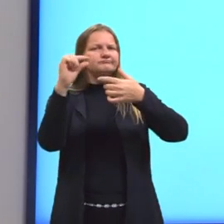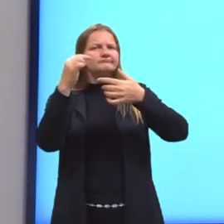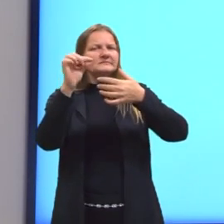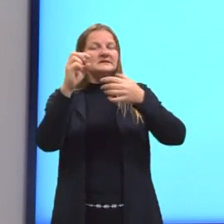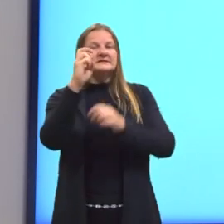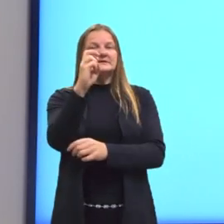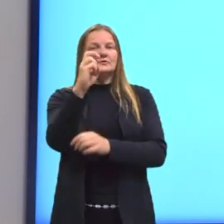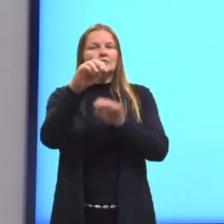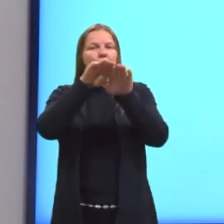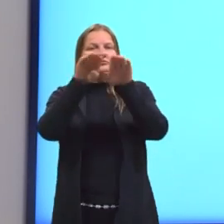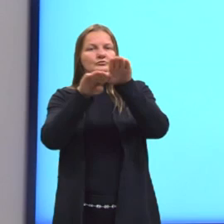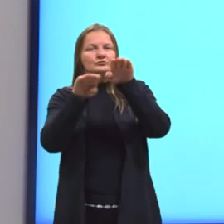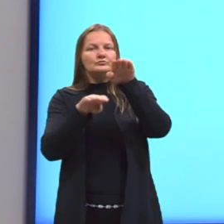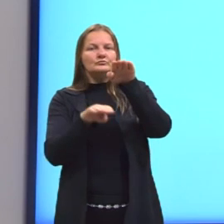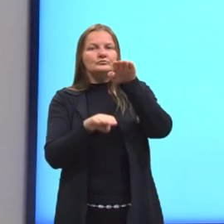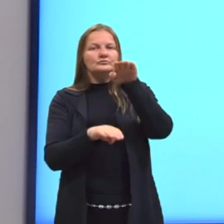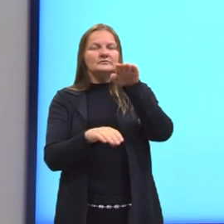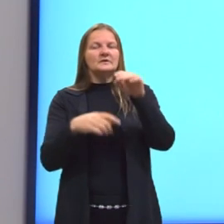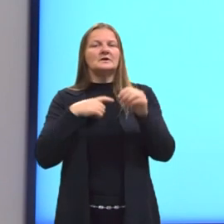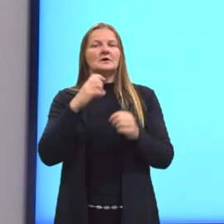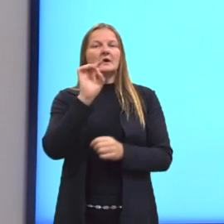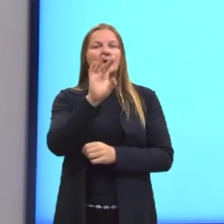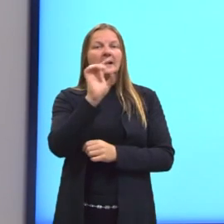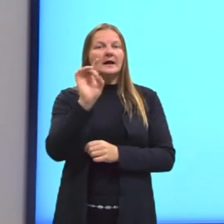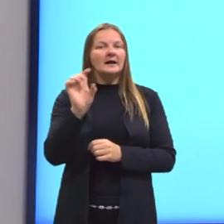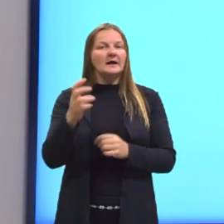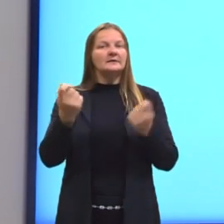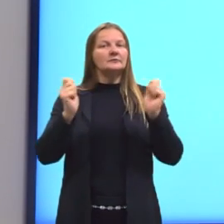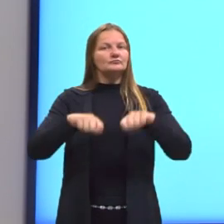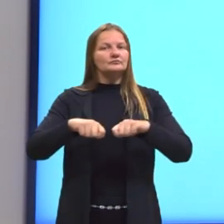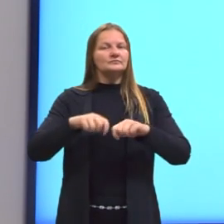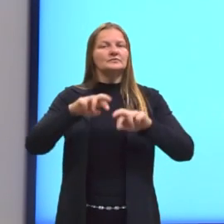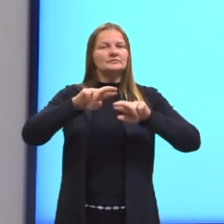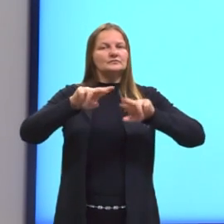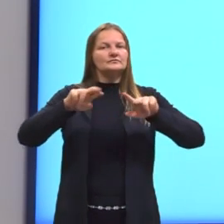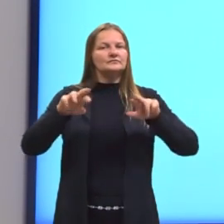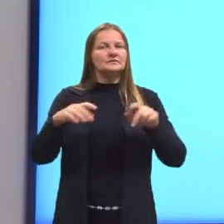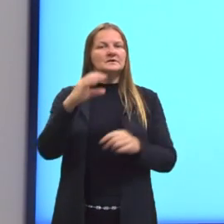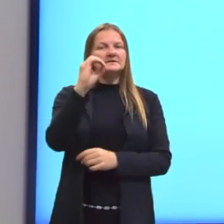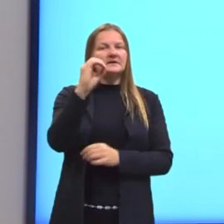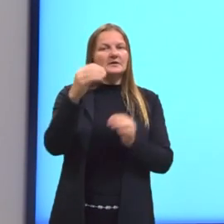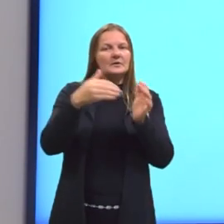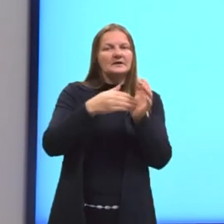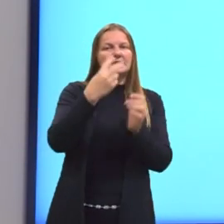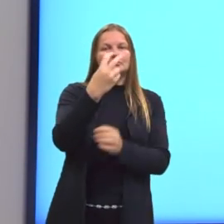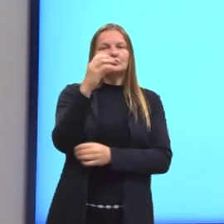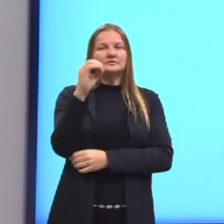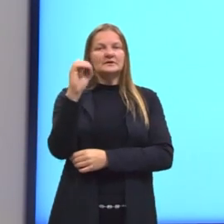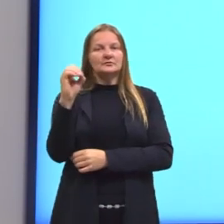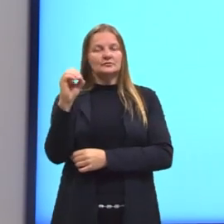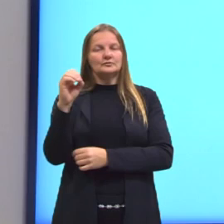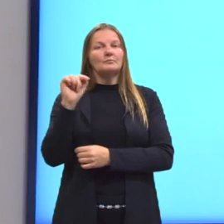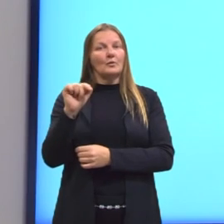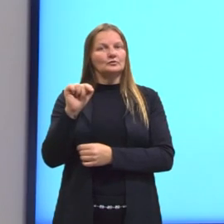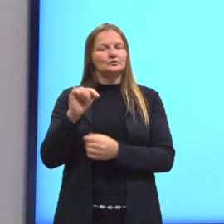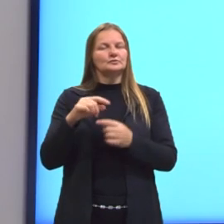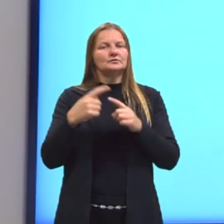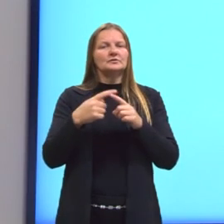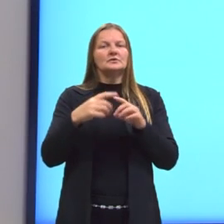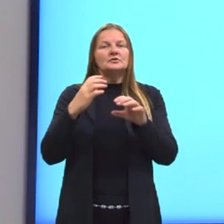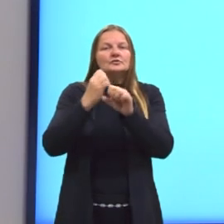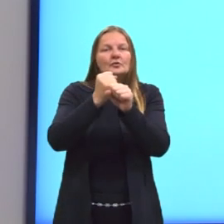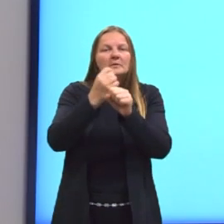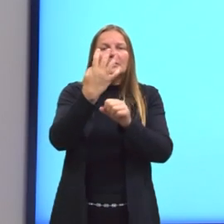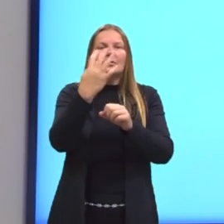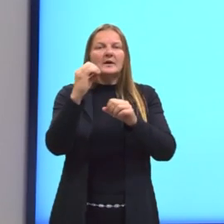de cinco níveis dentro de cada competência variando entre 0 e 200 pontos somando 40